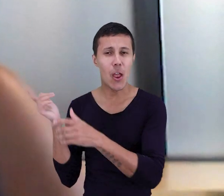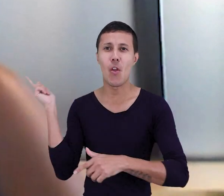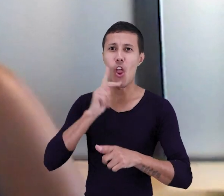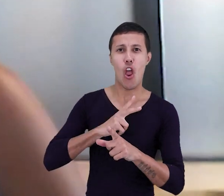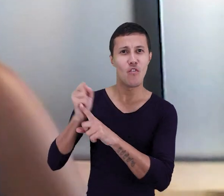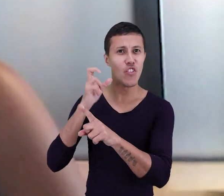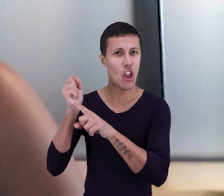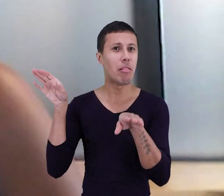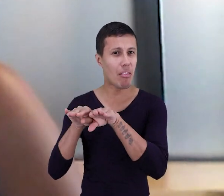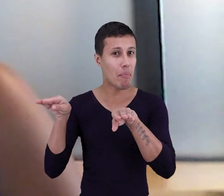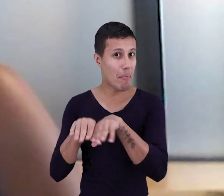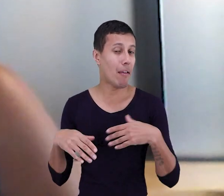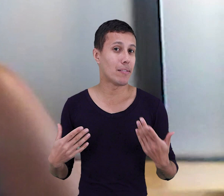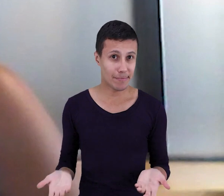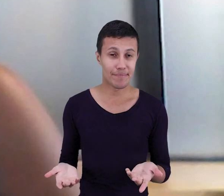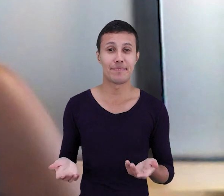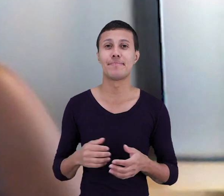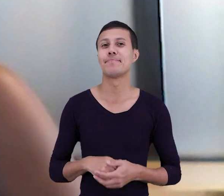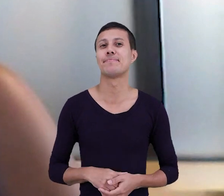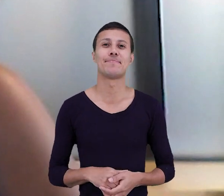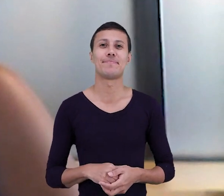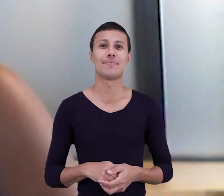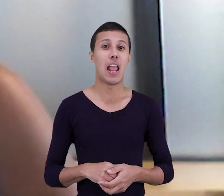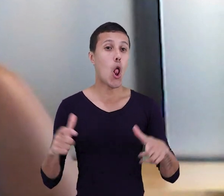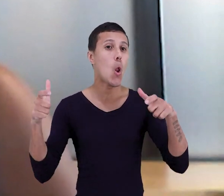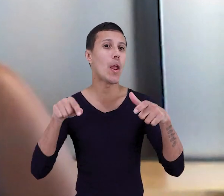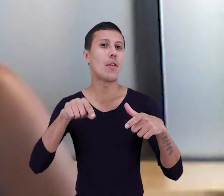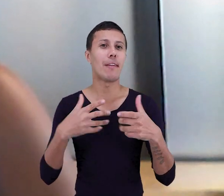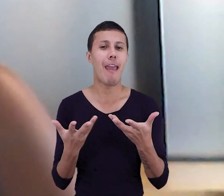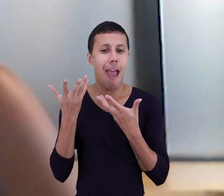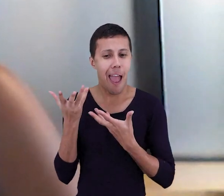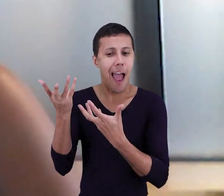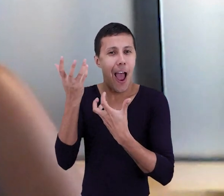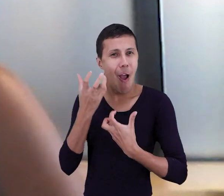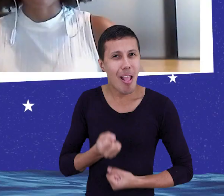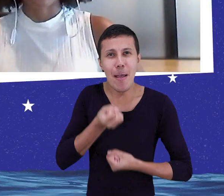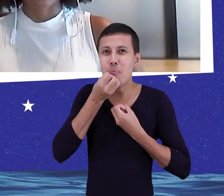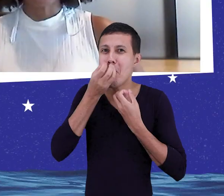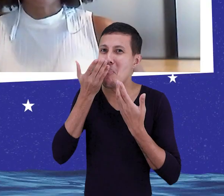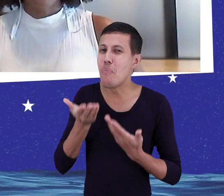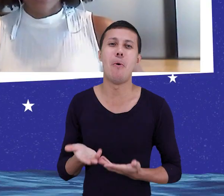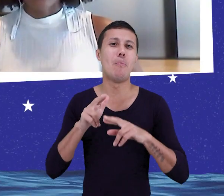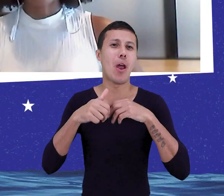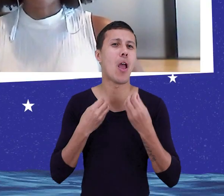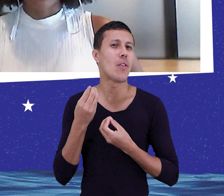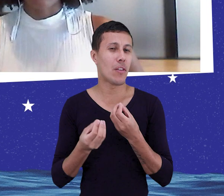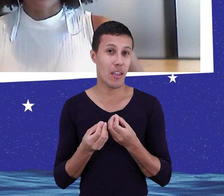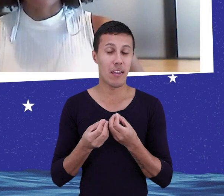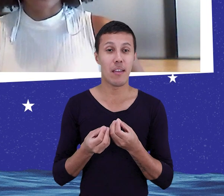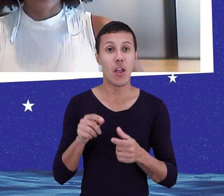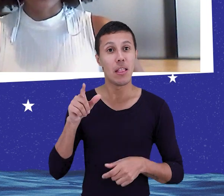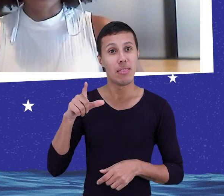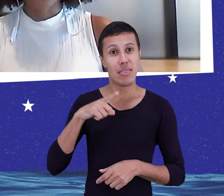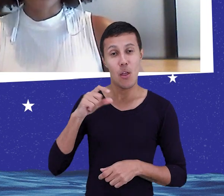parabeniza o tempo todo, né? Então, é um local de acolhimento muito grande, né? Quando você passa a